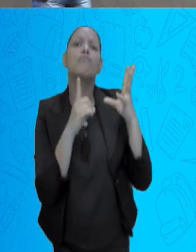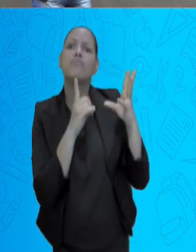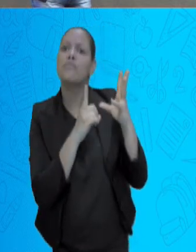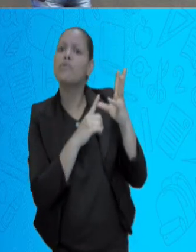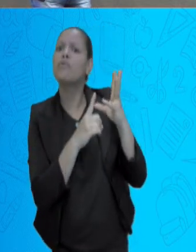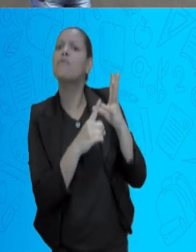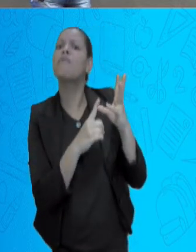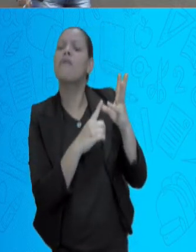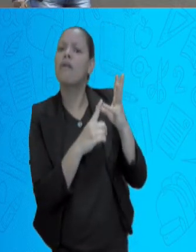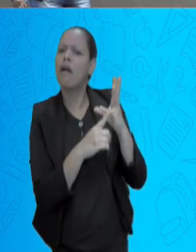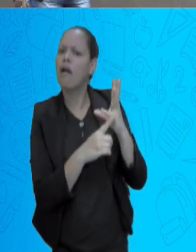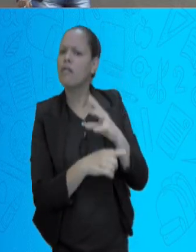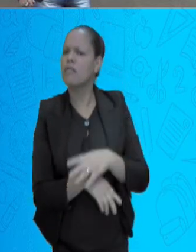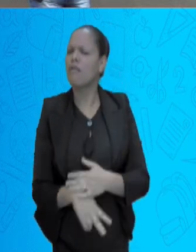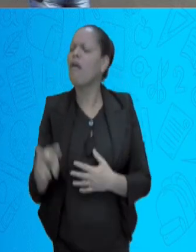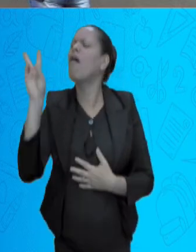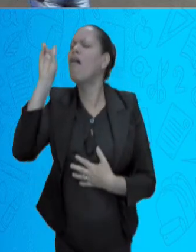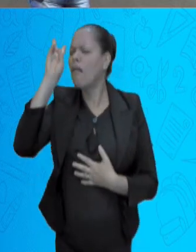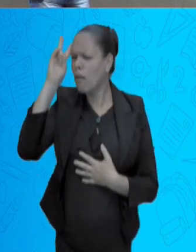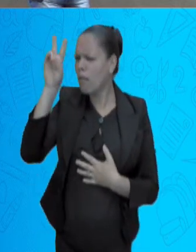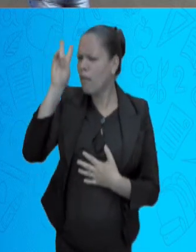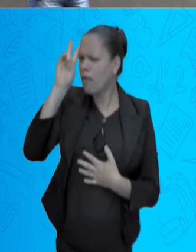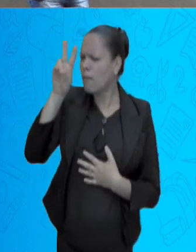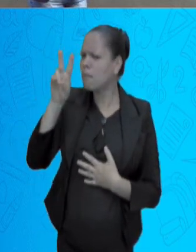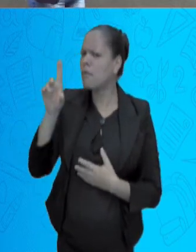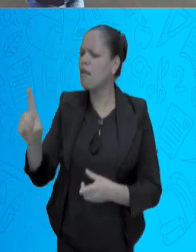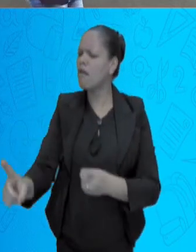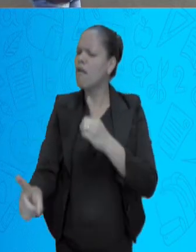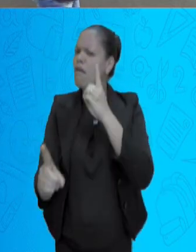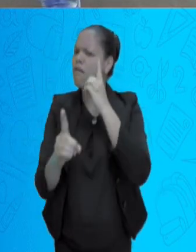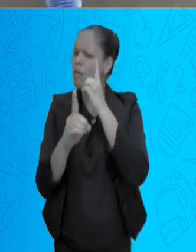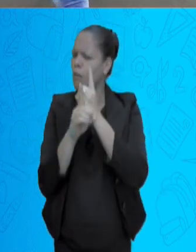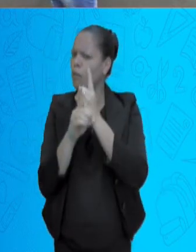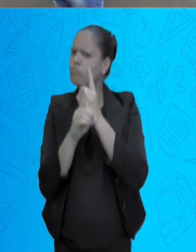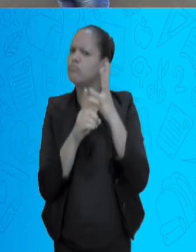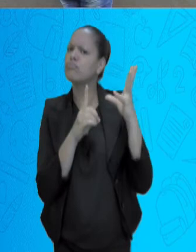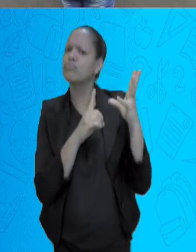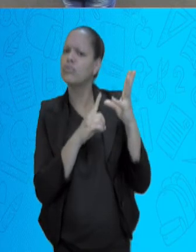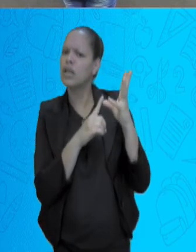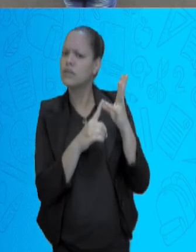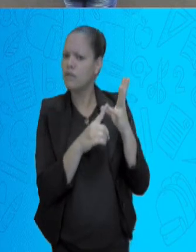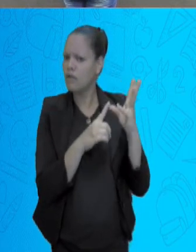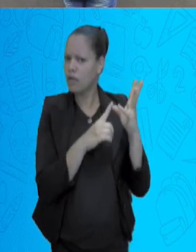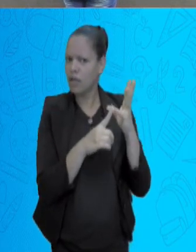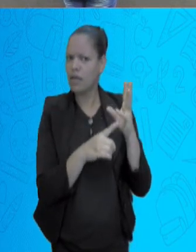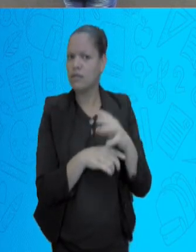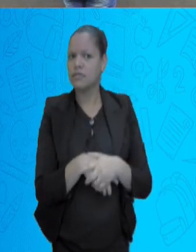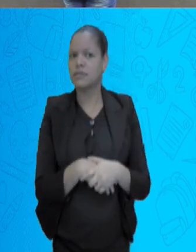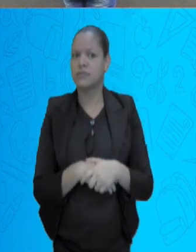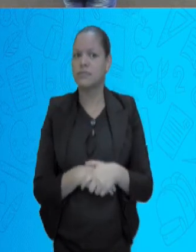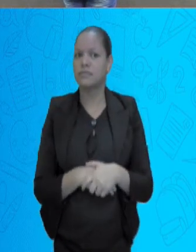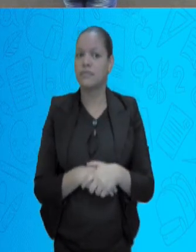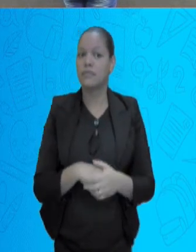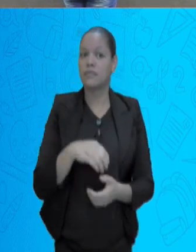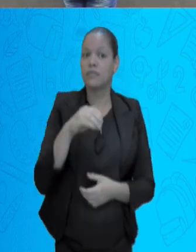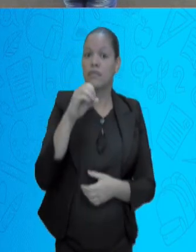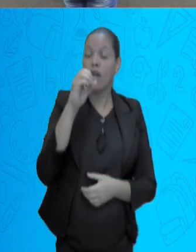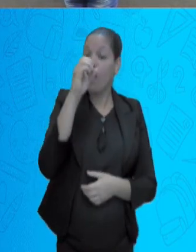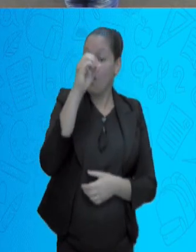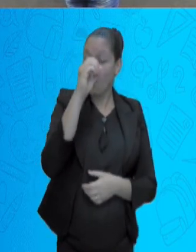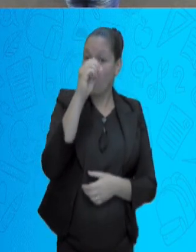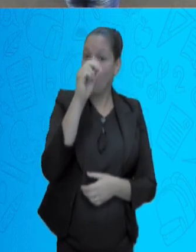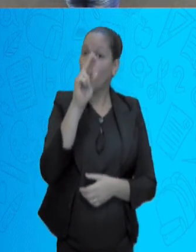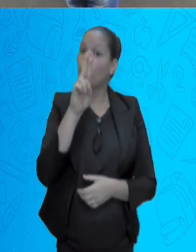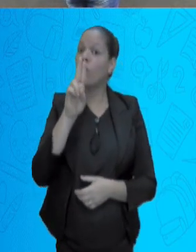encontro vocálico é o encontro das, isso mesmo, vogais. Ó, ou, vogal O